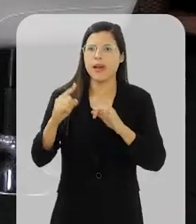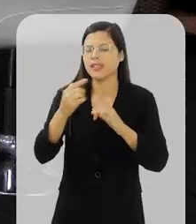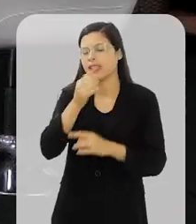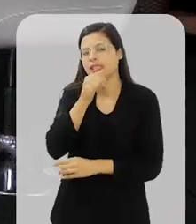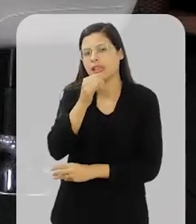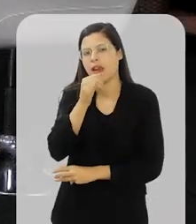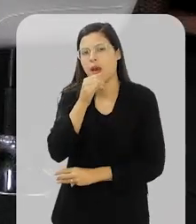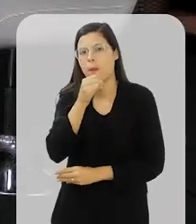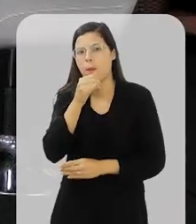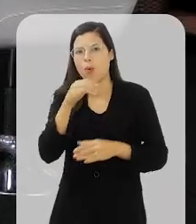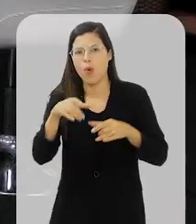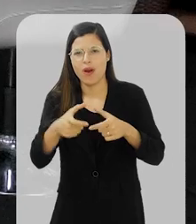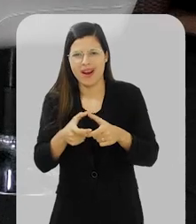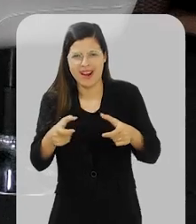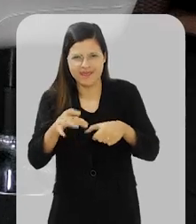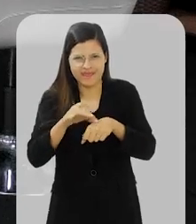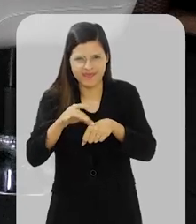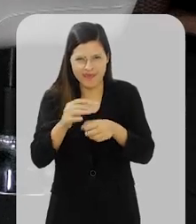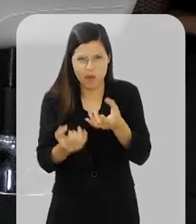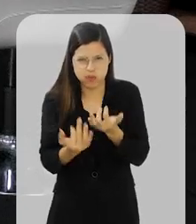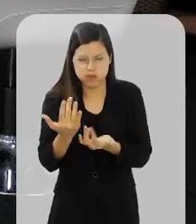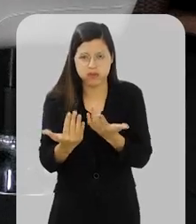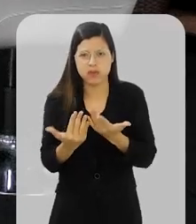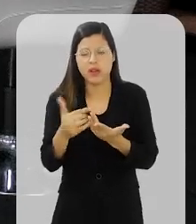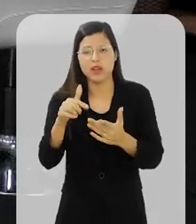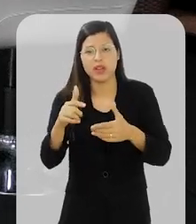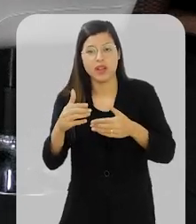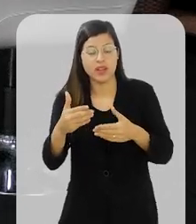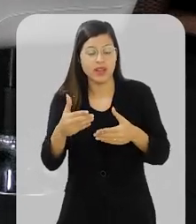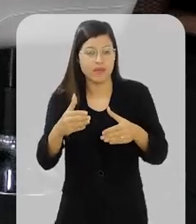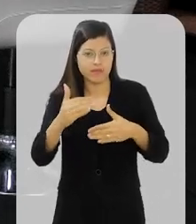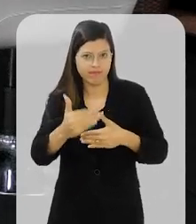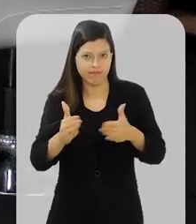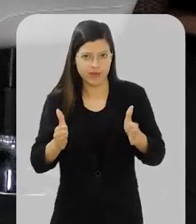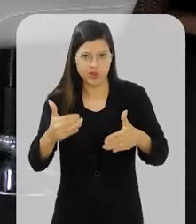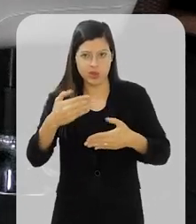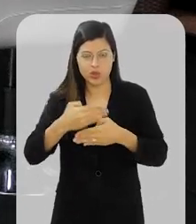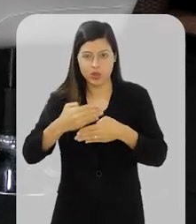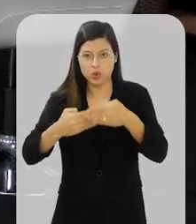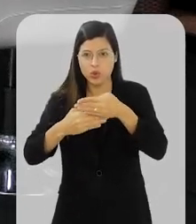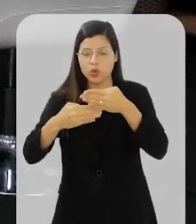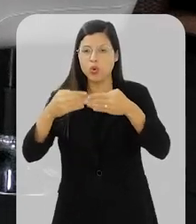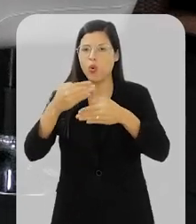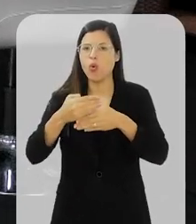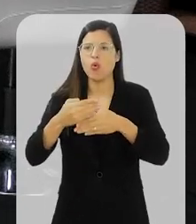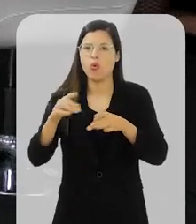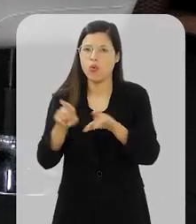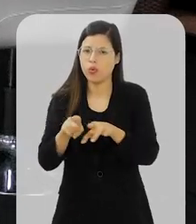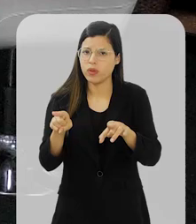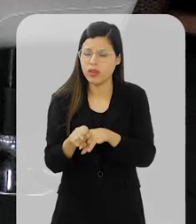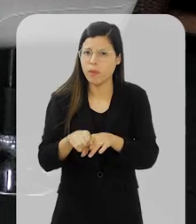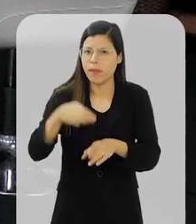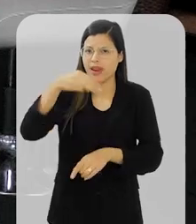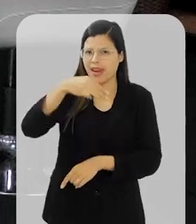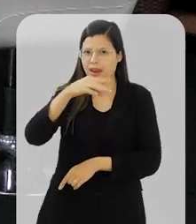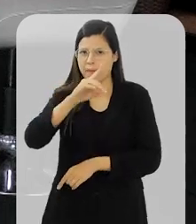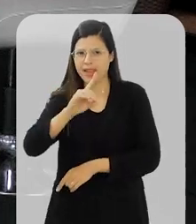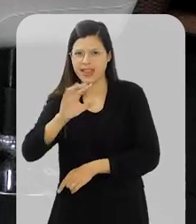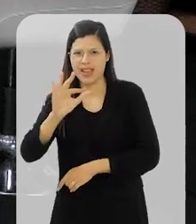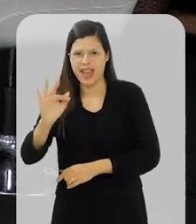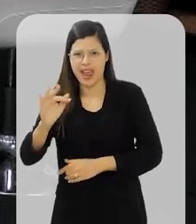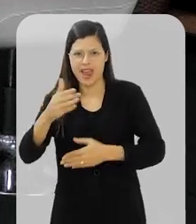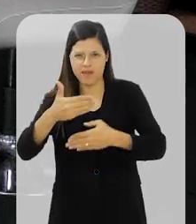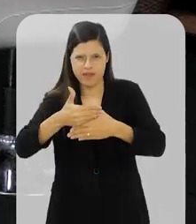tipo carvão vegetal, tijolo, plástico biodegradável, até painel de MDF, né, que é